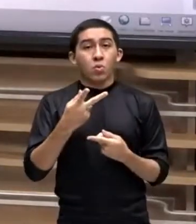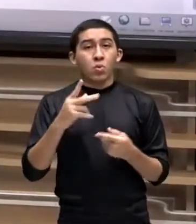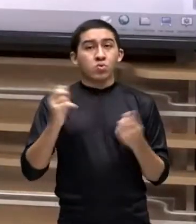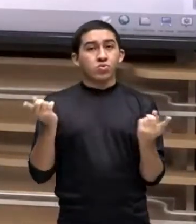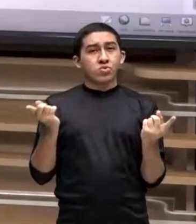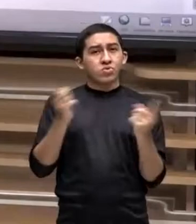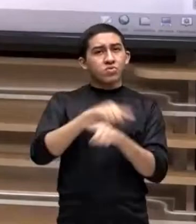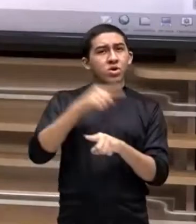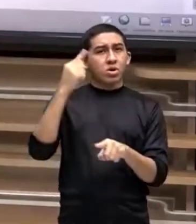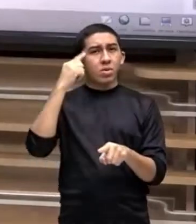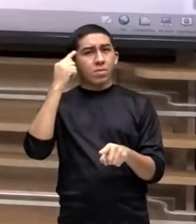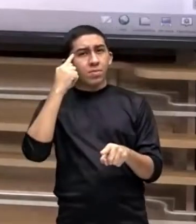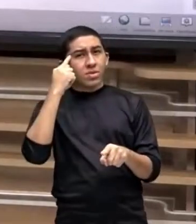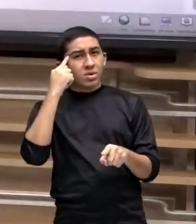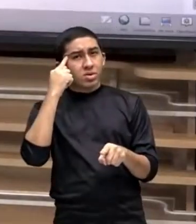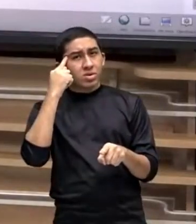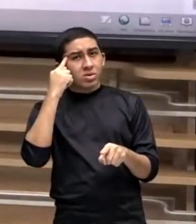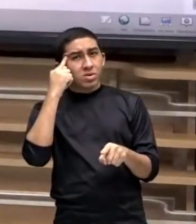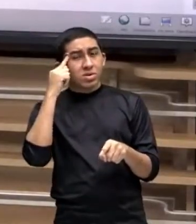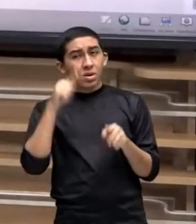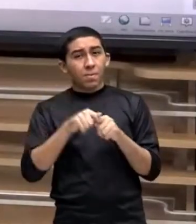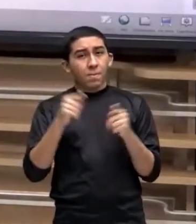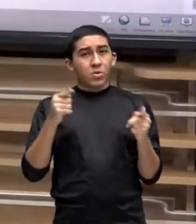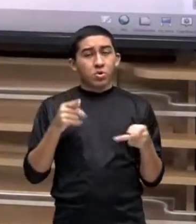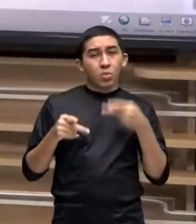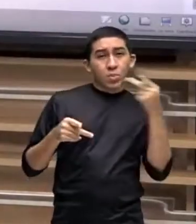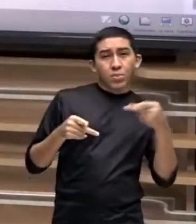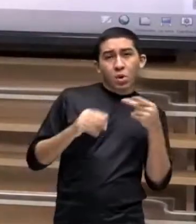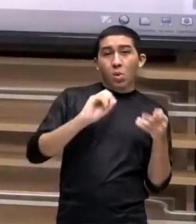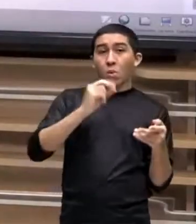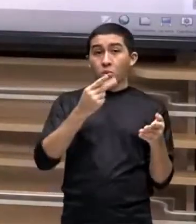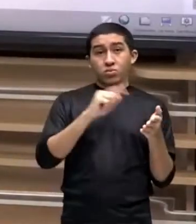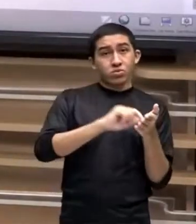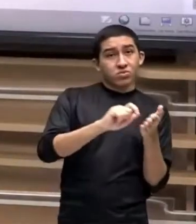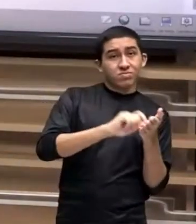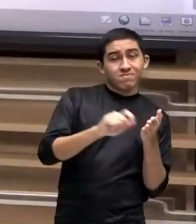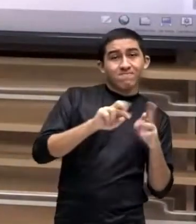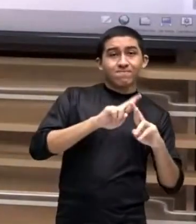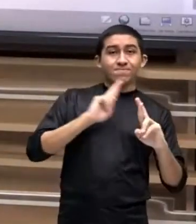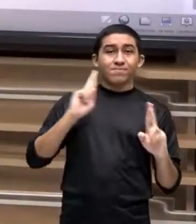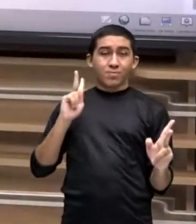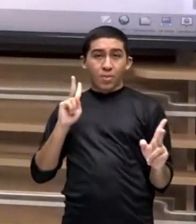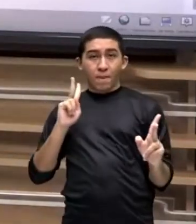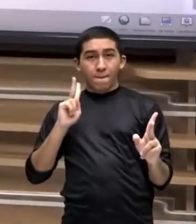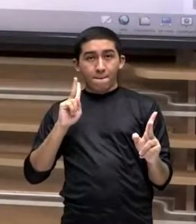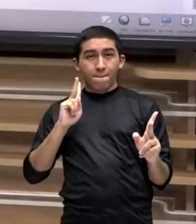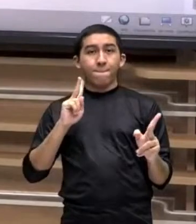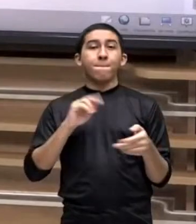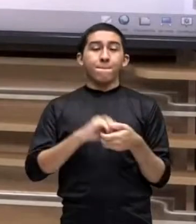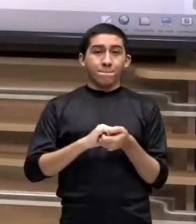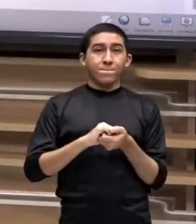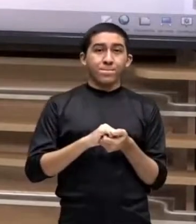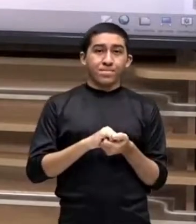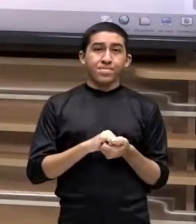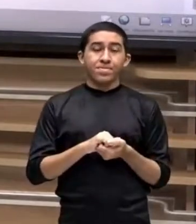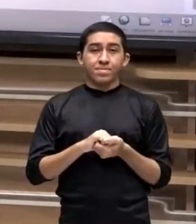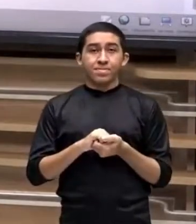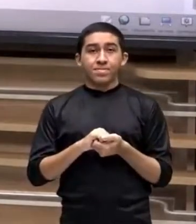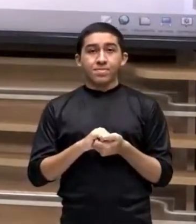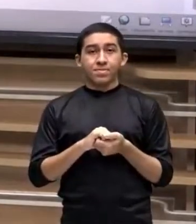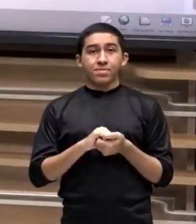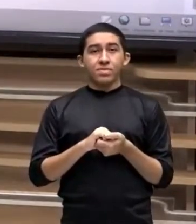inicialmente parecia querer indicar, não é? Começa ali com um elogio e depois aparece a